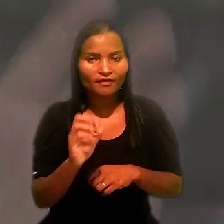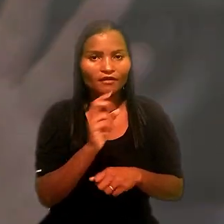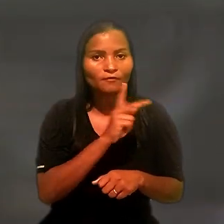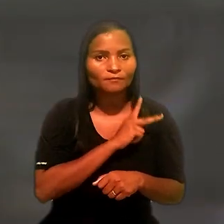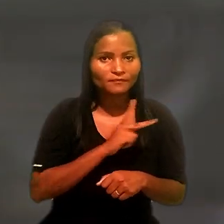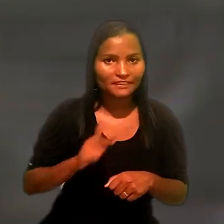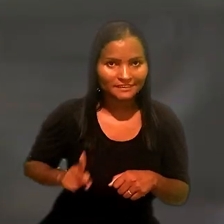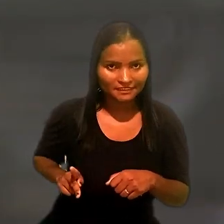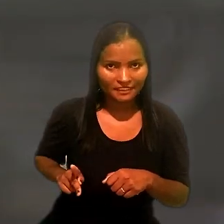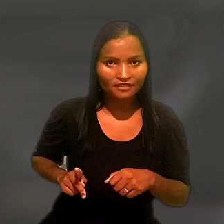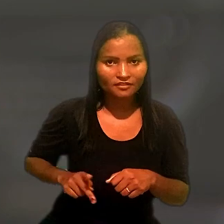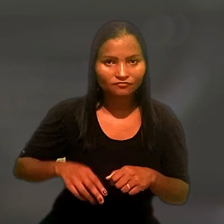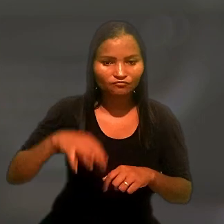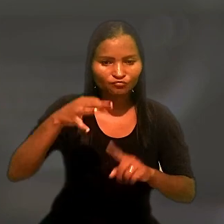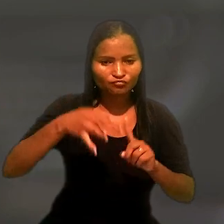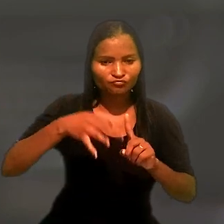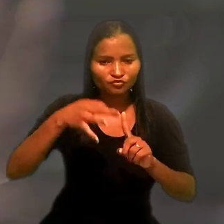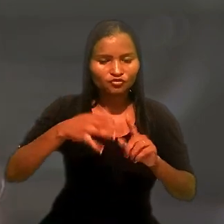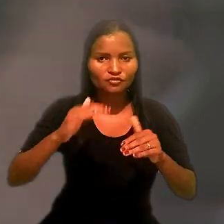presidente de então